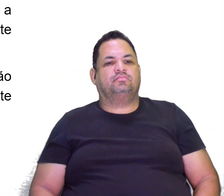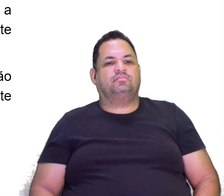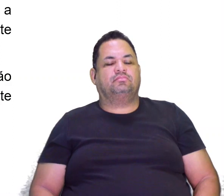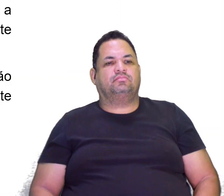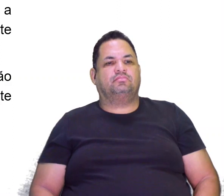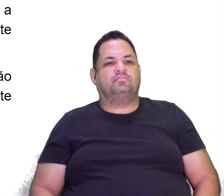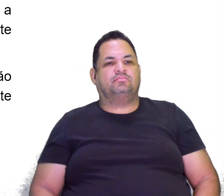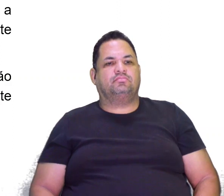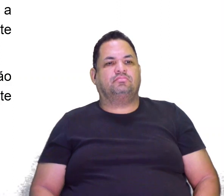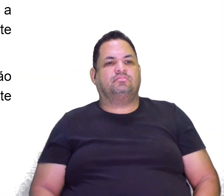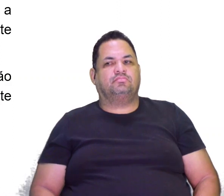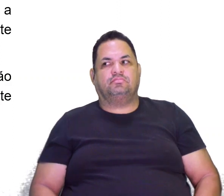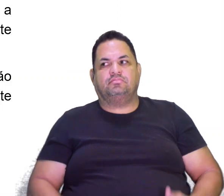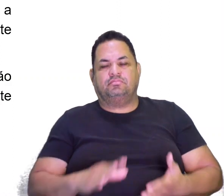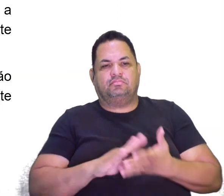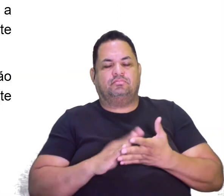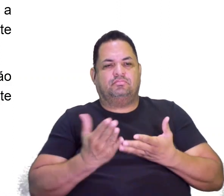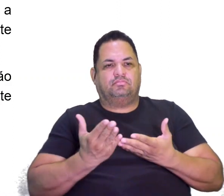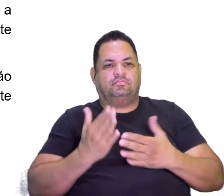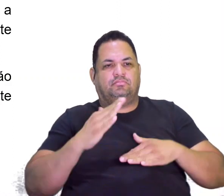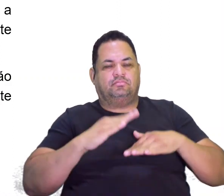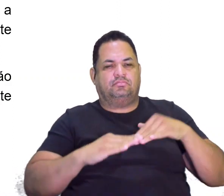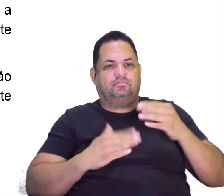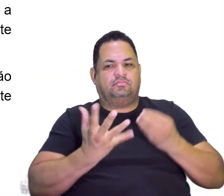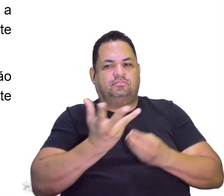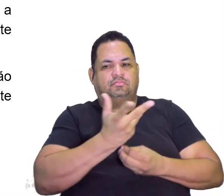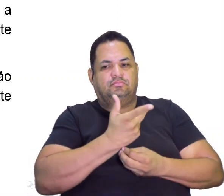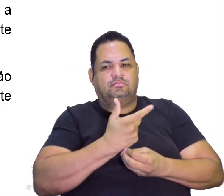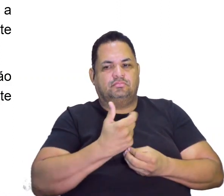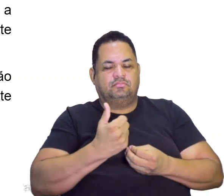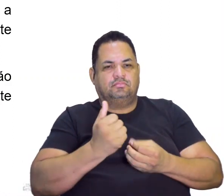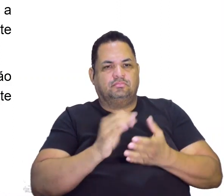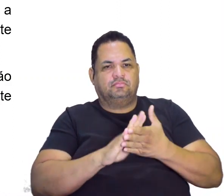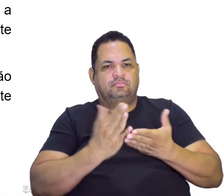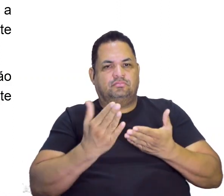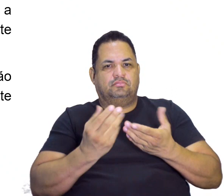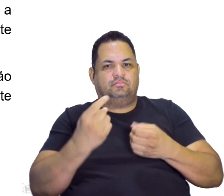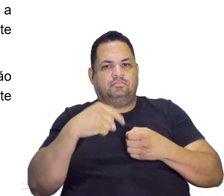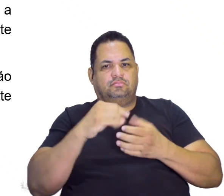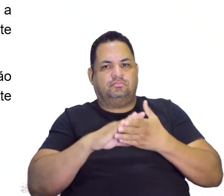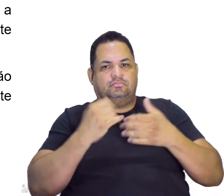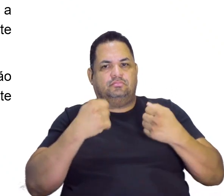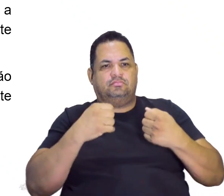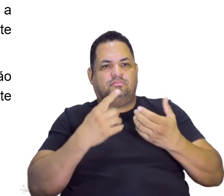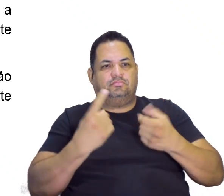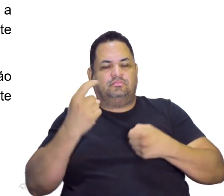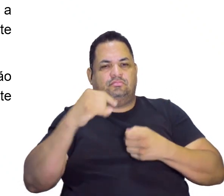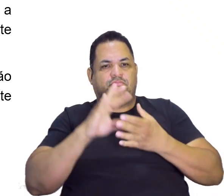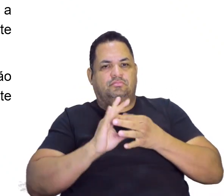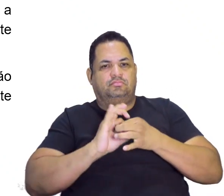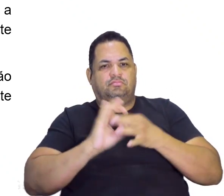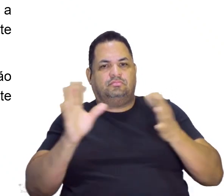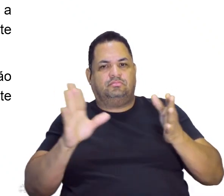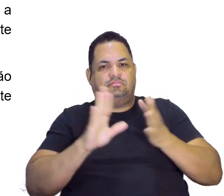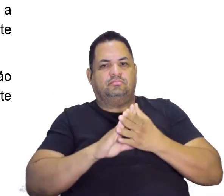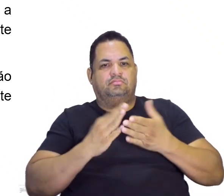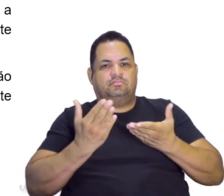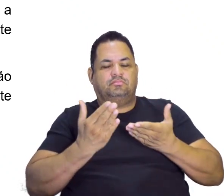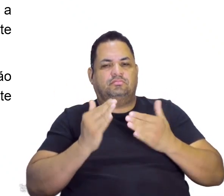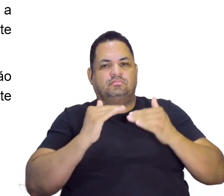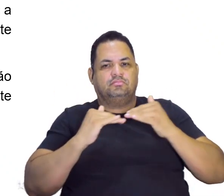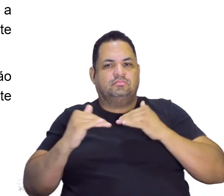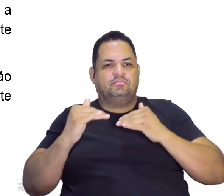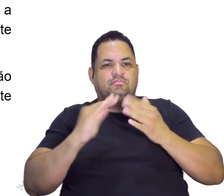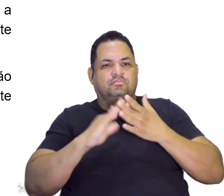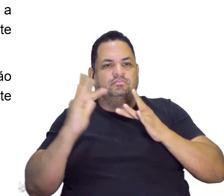Os artistas buscaram novas possibilidades, voltando para os elementos plásticos da própria pintura, abandonando gradativamente os modelos